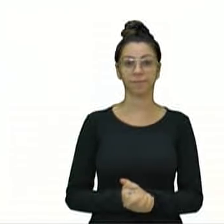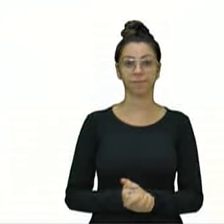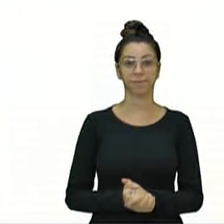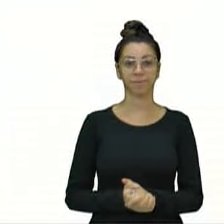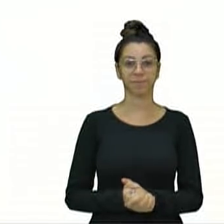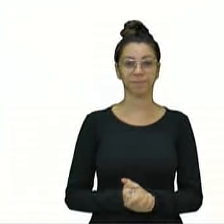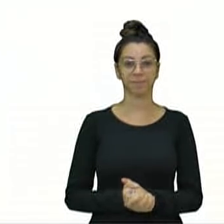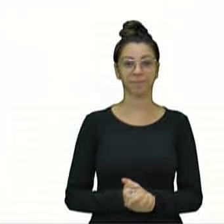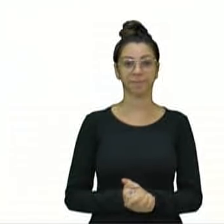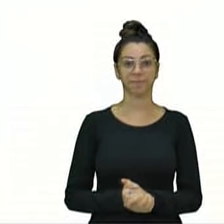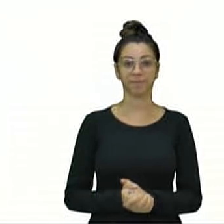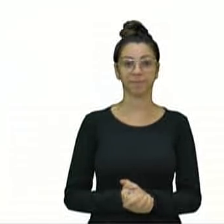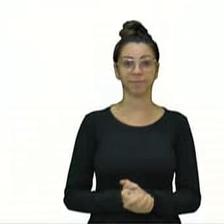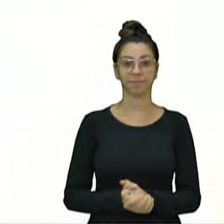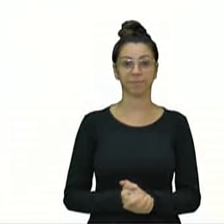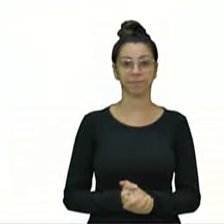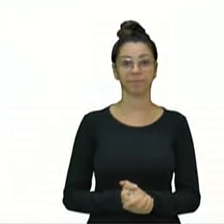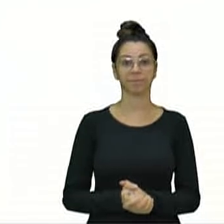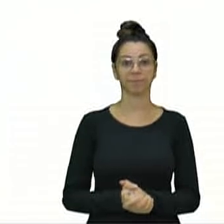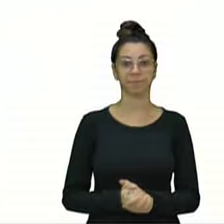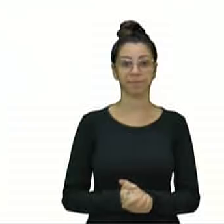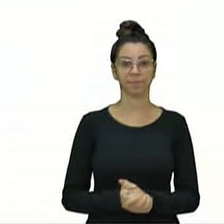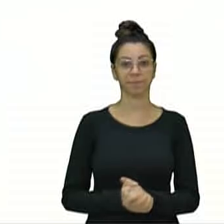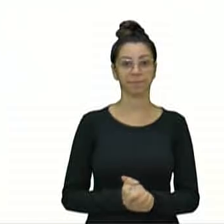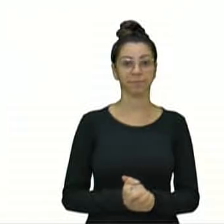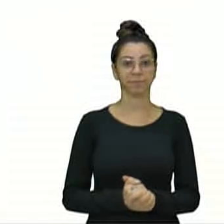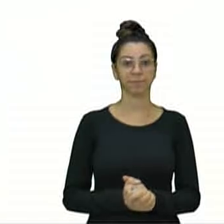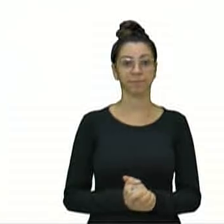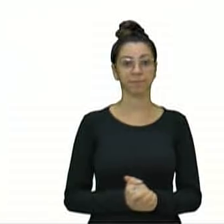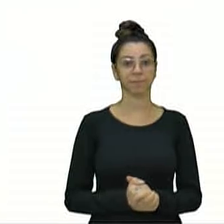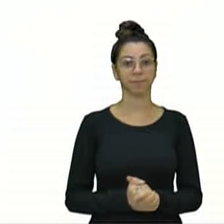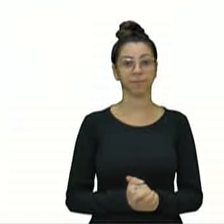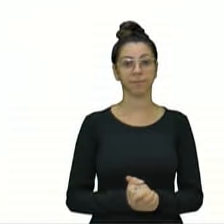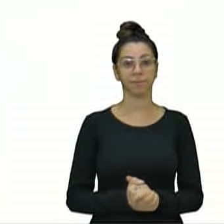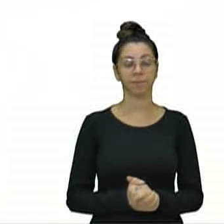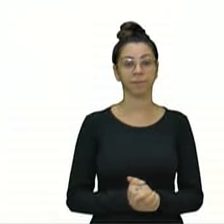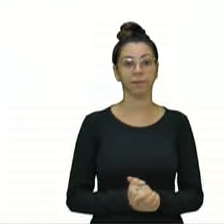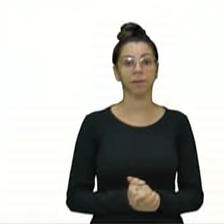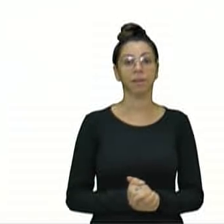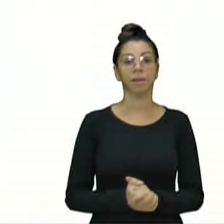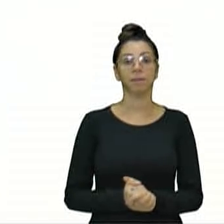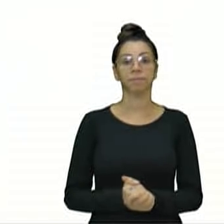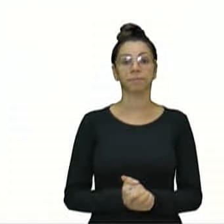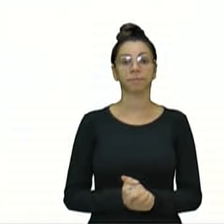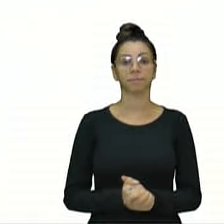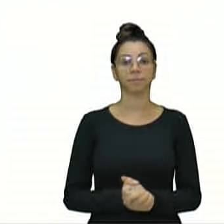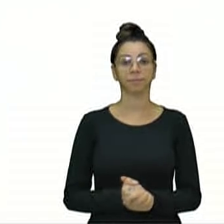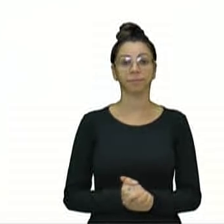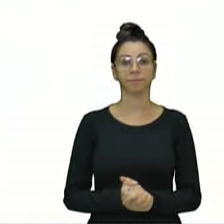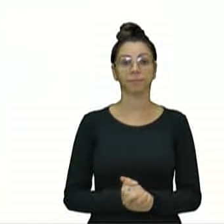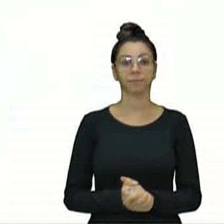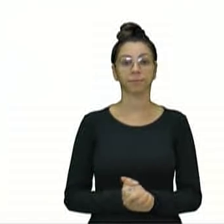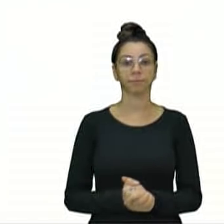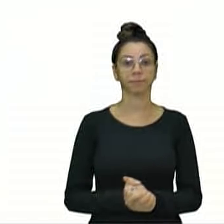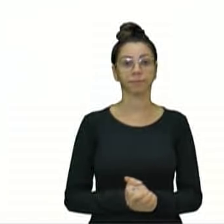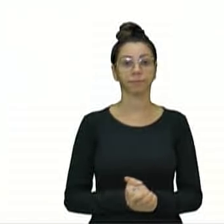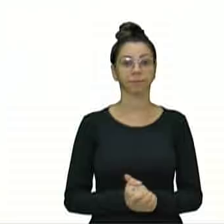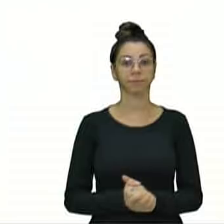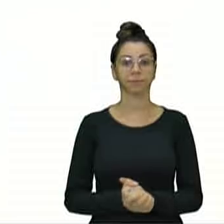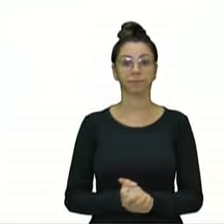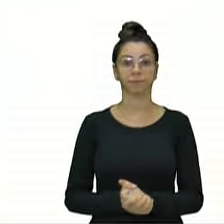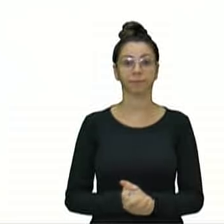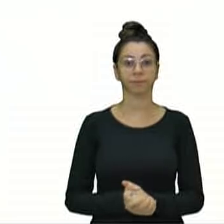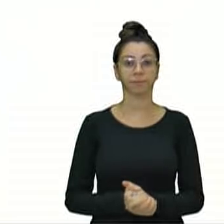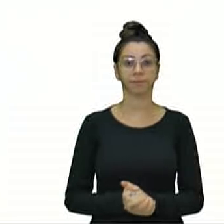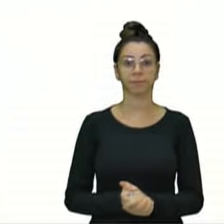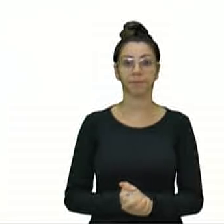clean house. Letter B. Now, Savita is an adult and she never leaves her